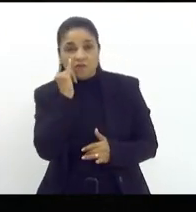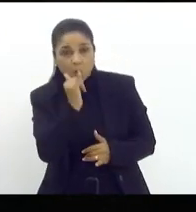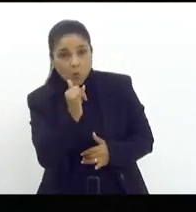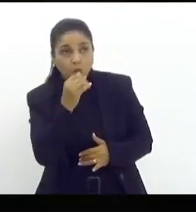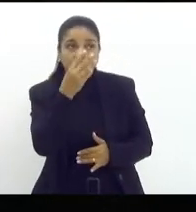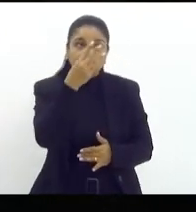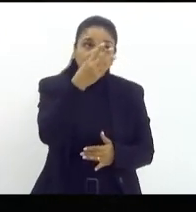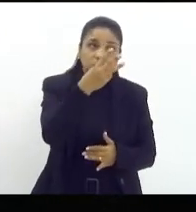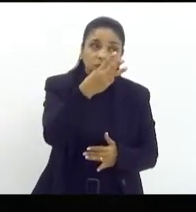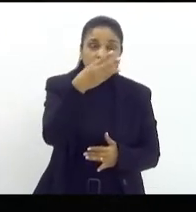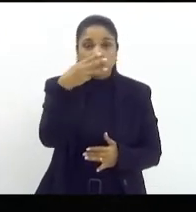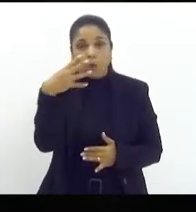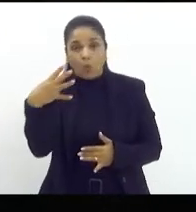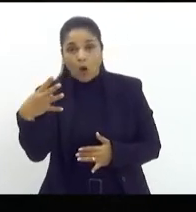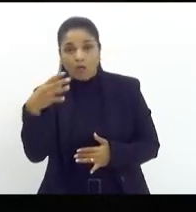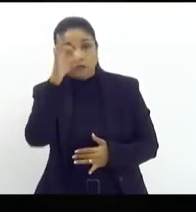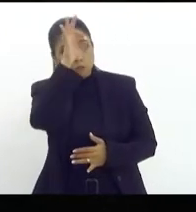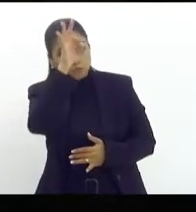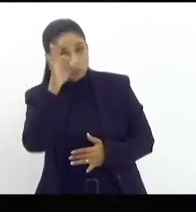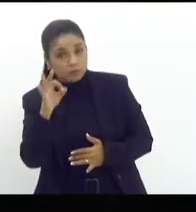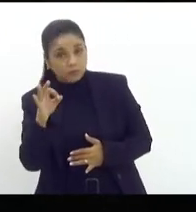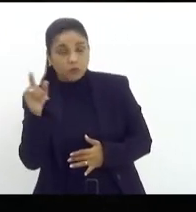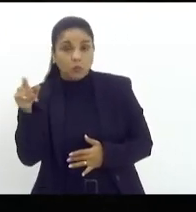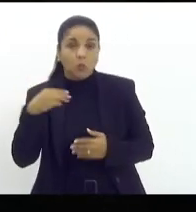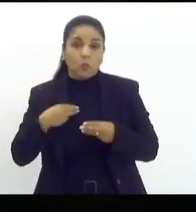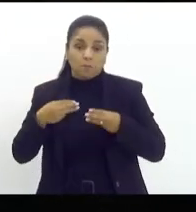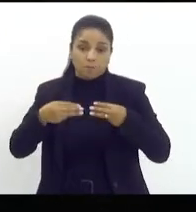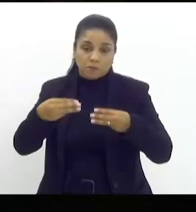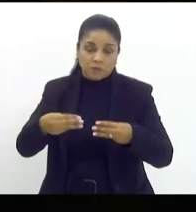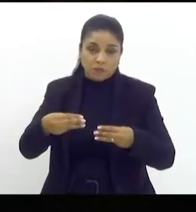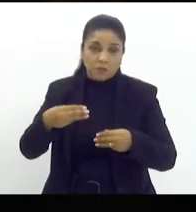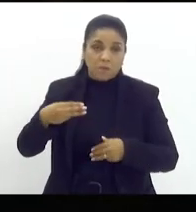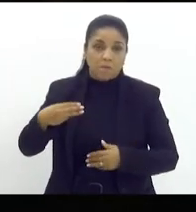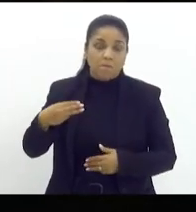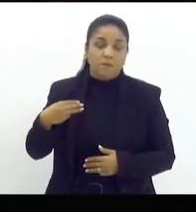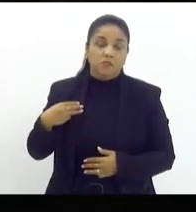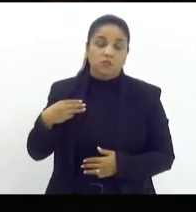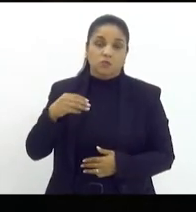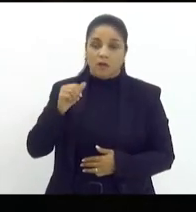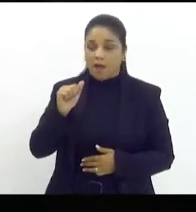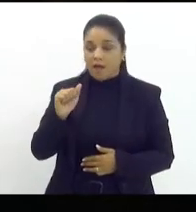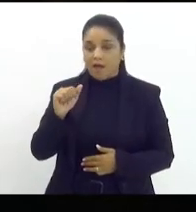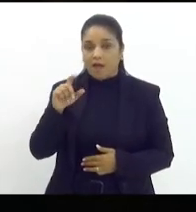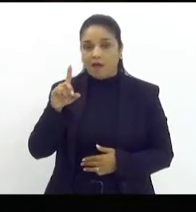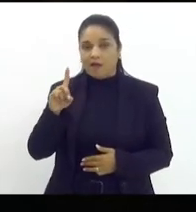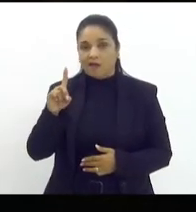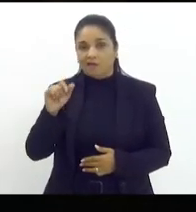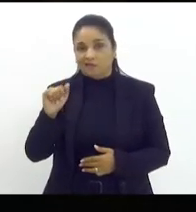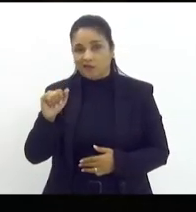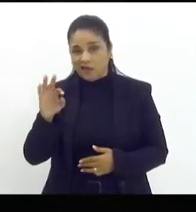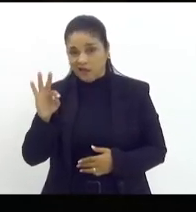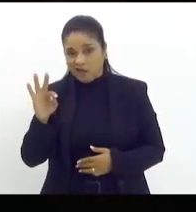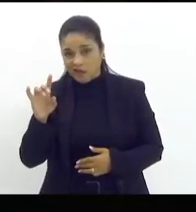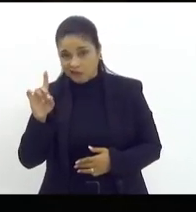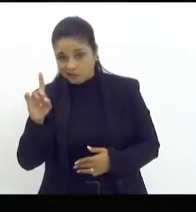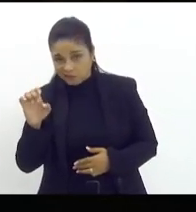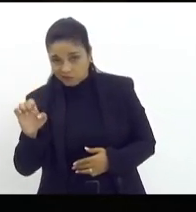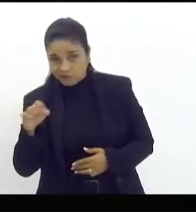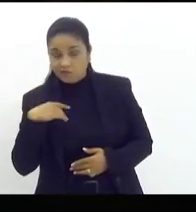34 mas o ministro Haddad insiste em dizer que vai ser 25